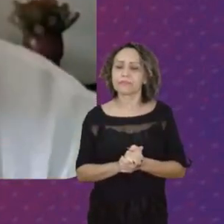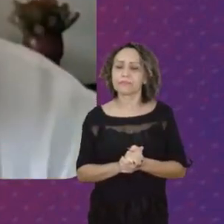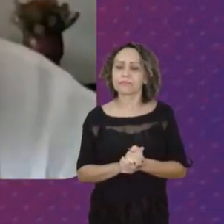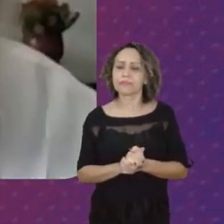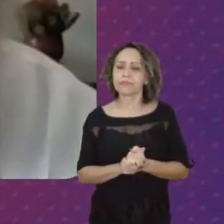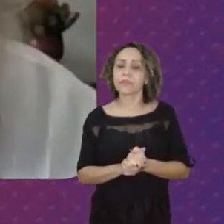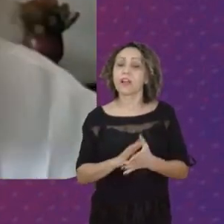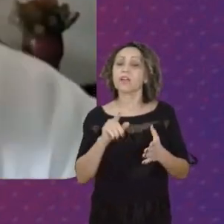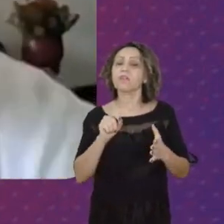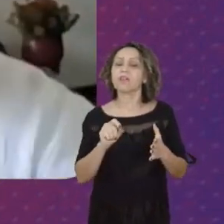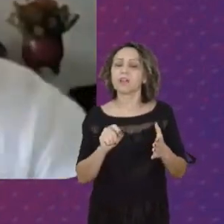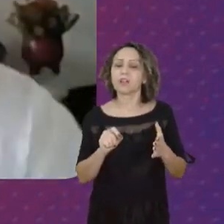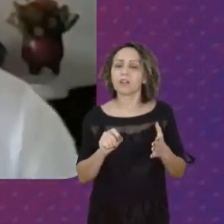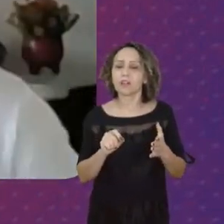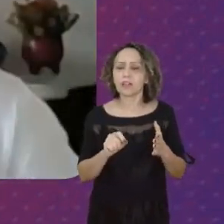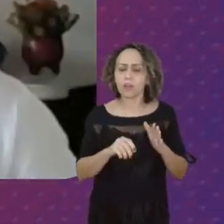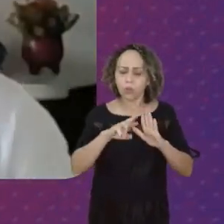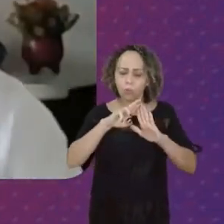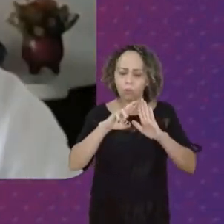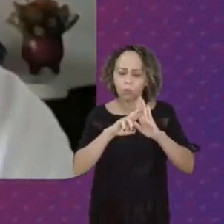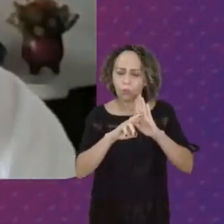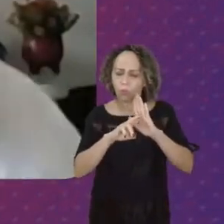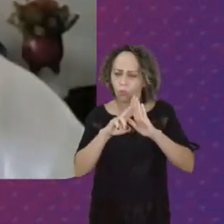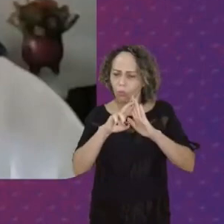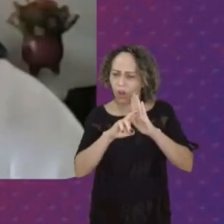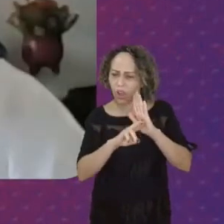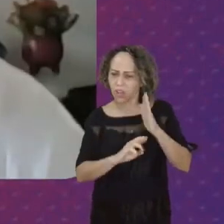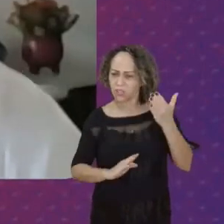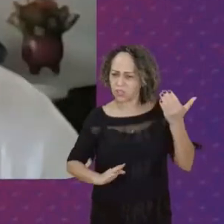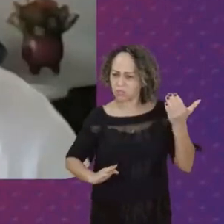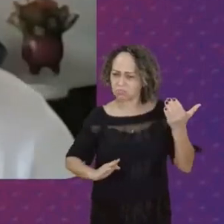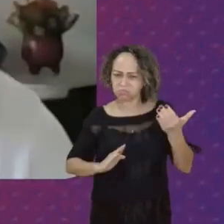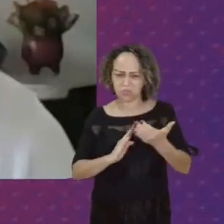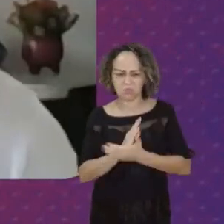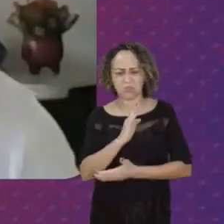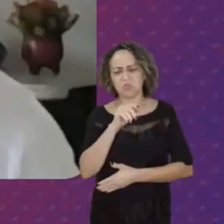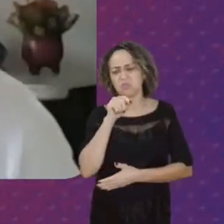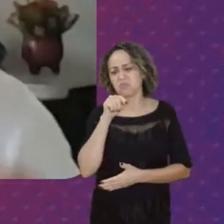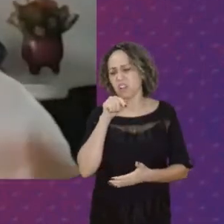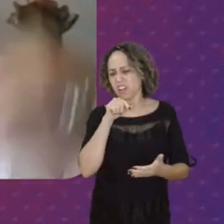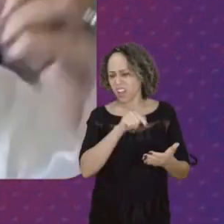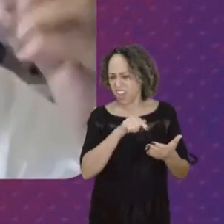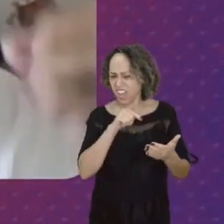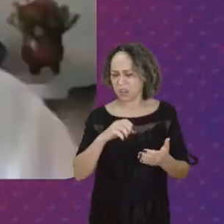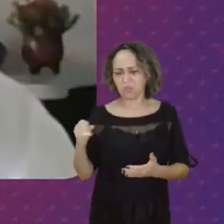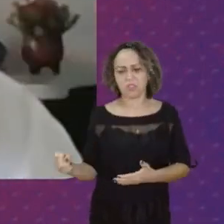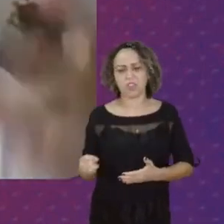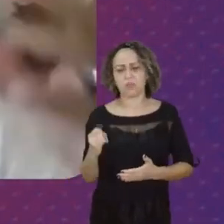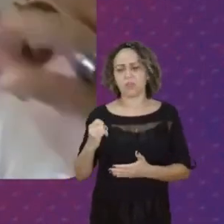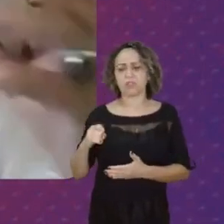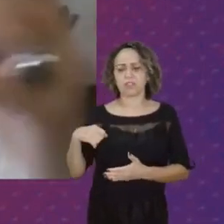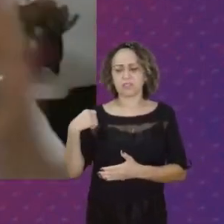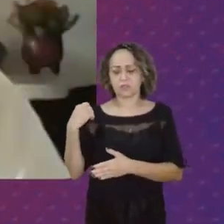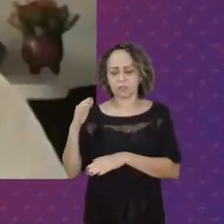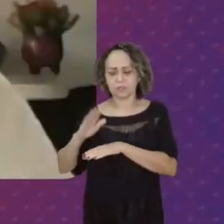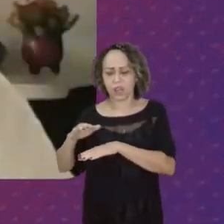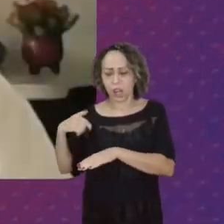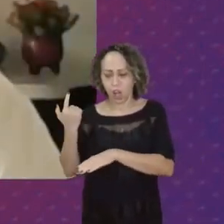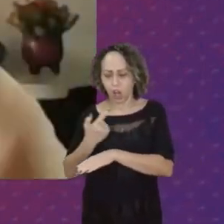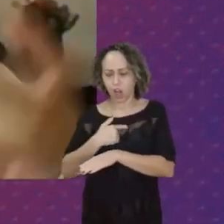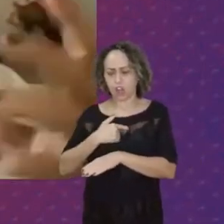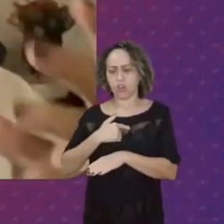que foi aprovada uma resolução super importante para nós, enquanto feministas